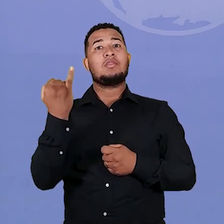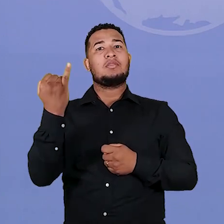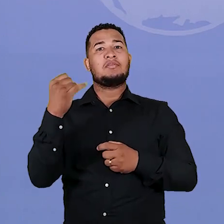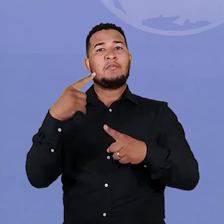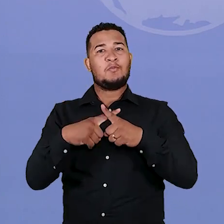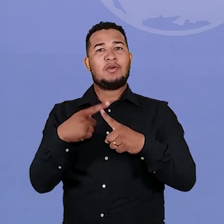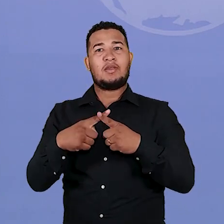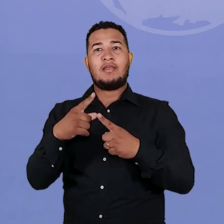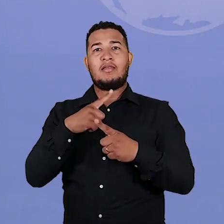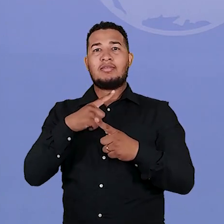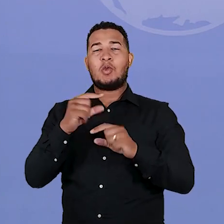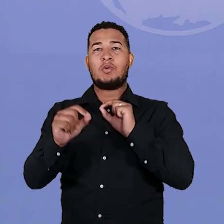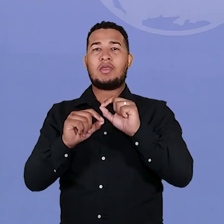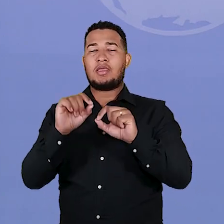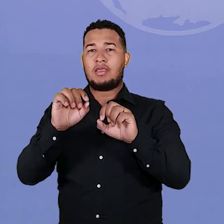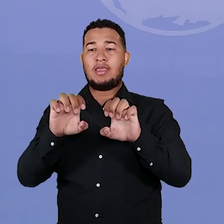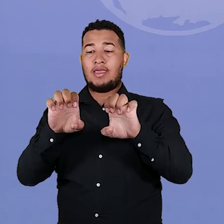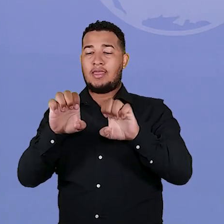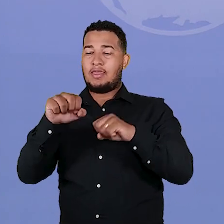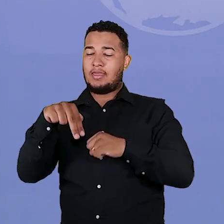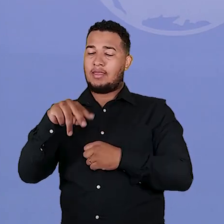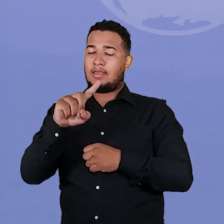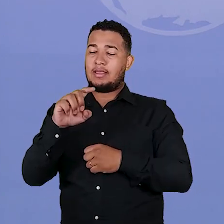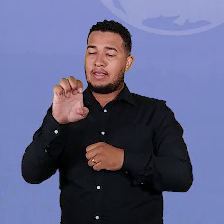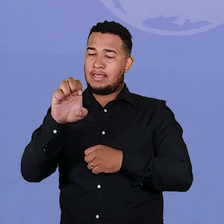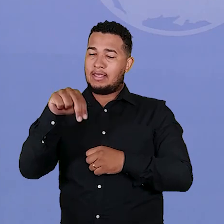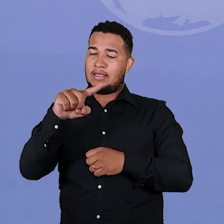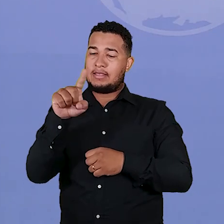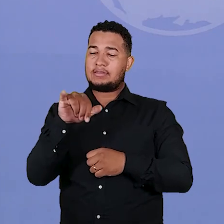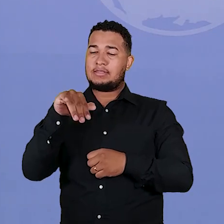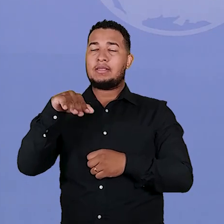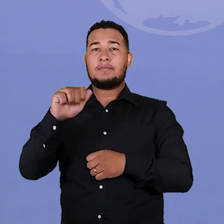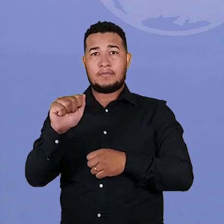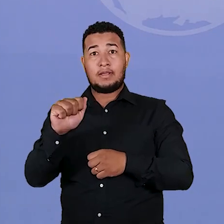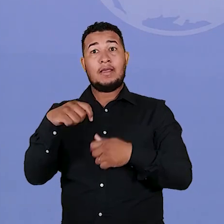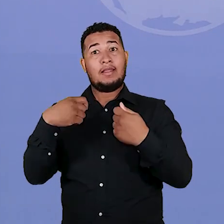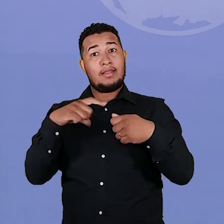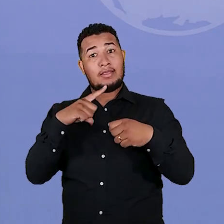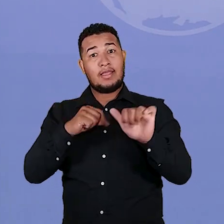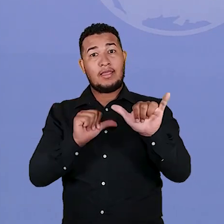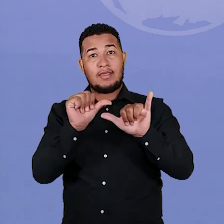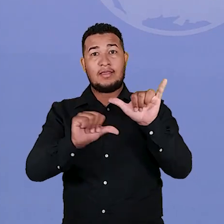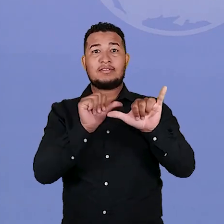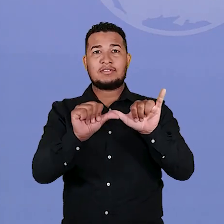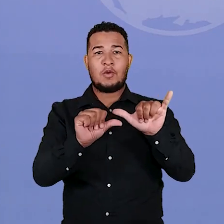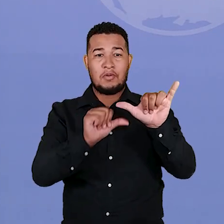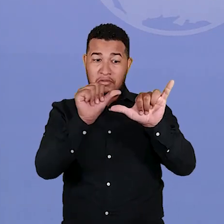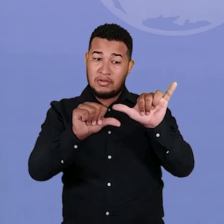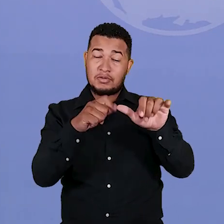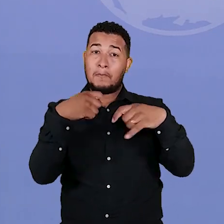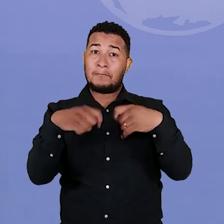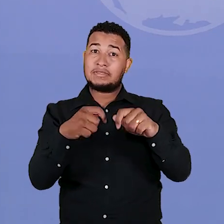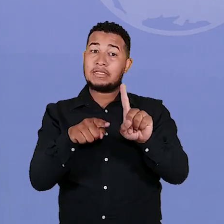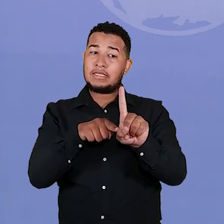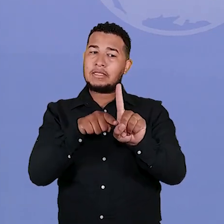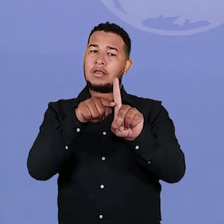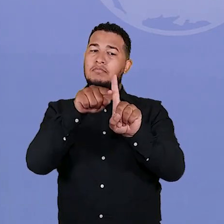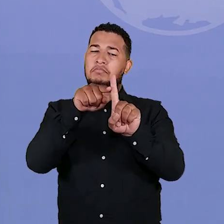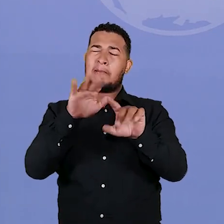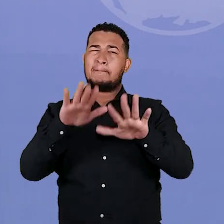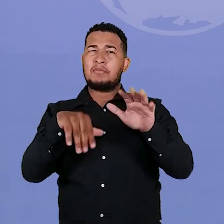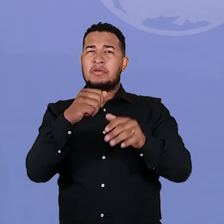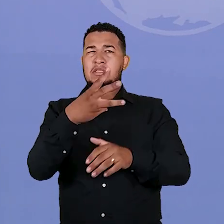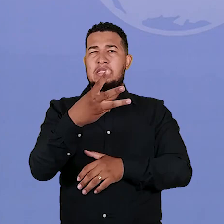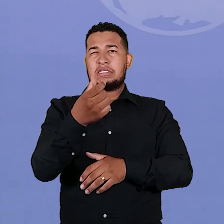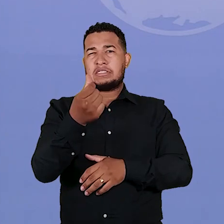importante porque a gente tem enzimas que fazem reações químicas e essas reações químicas precisam de uma temperatura tal. No nosso